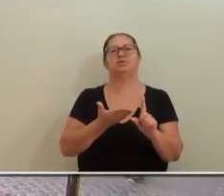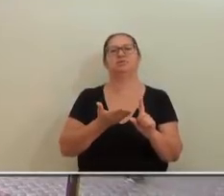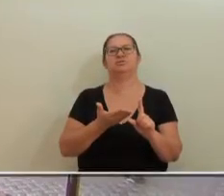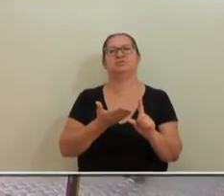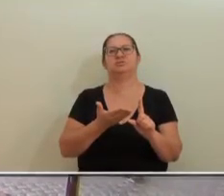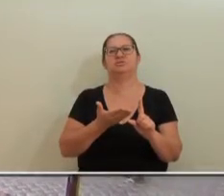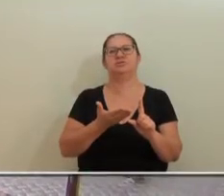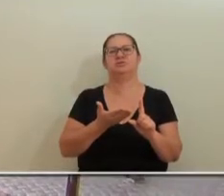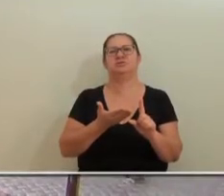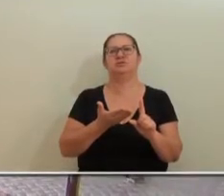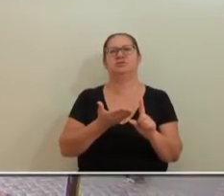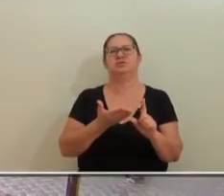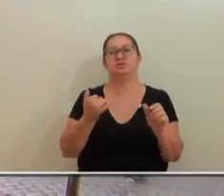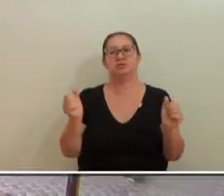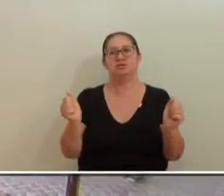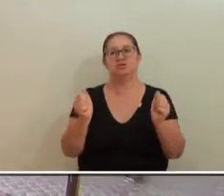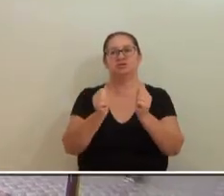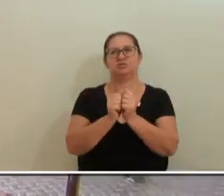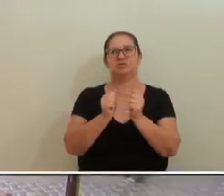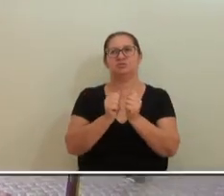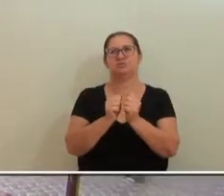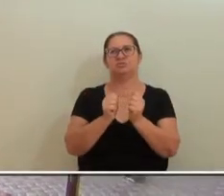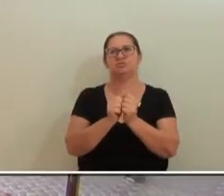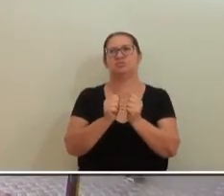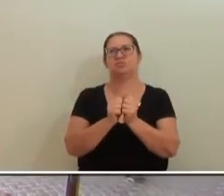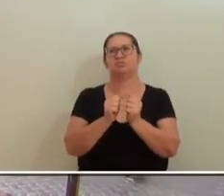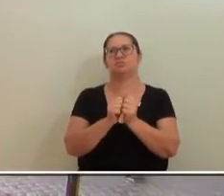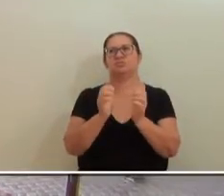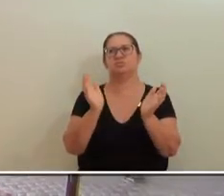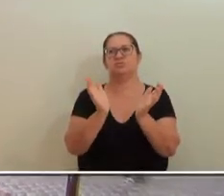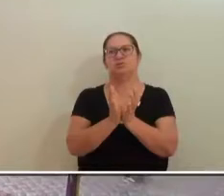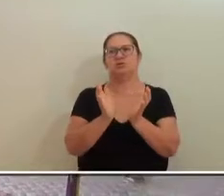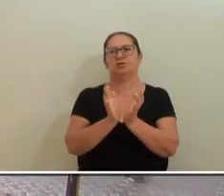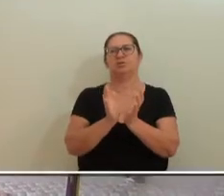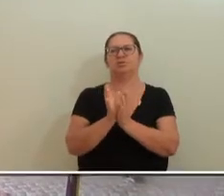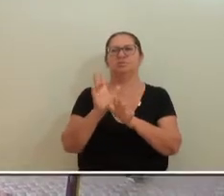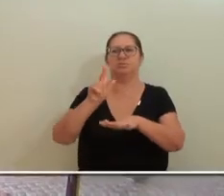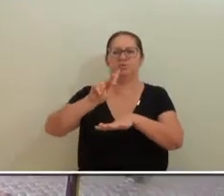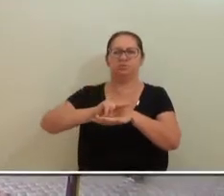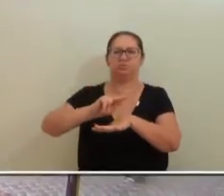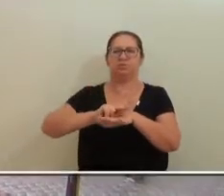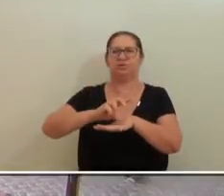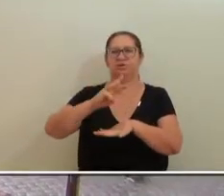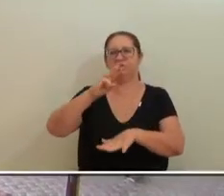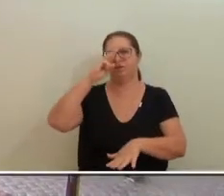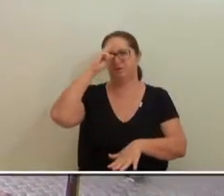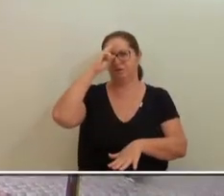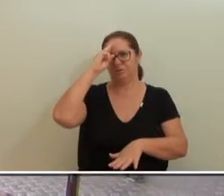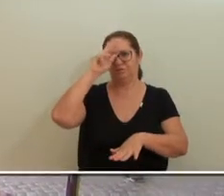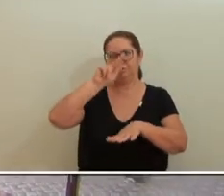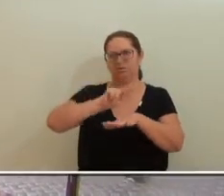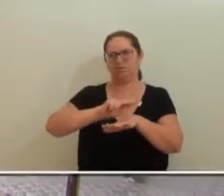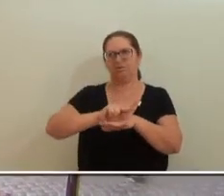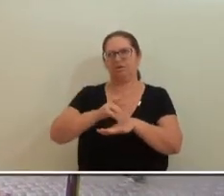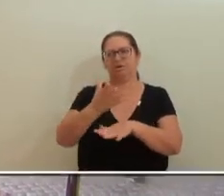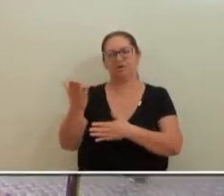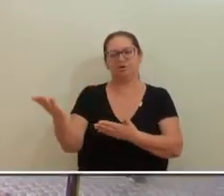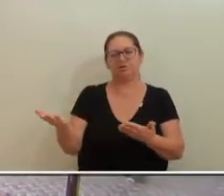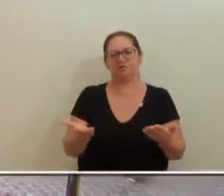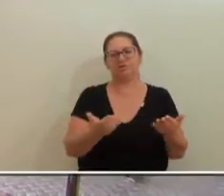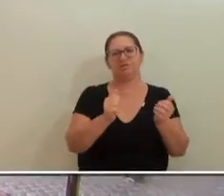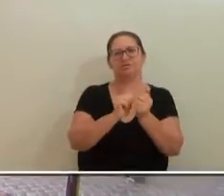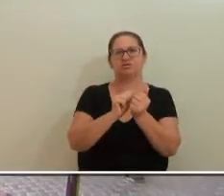querem juntar a essa, que são o Grupo do Paraguai, os Escoteiros do Paraguai. Gostaria de convidar, junto com o